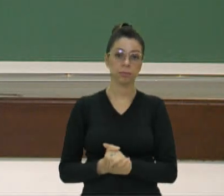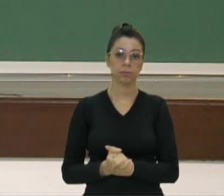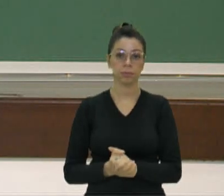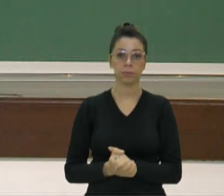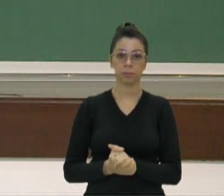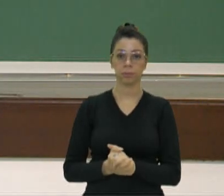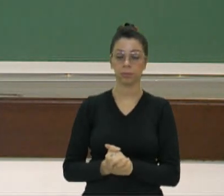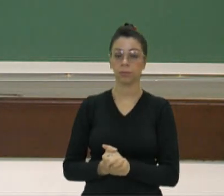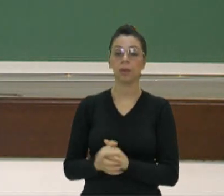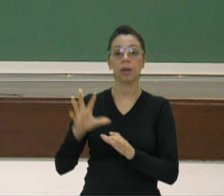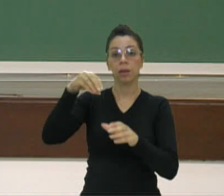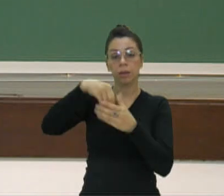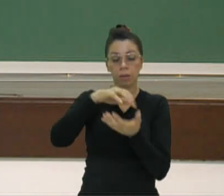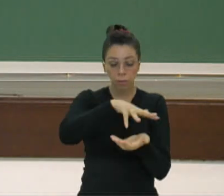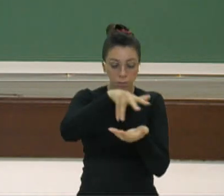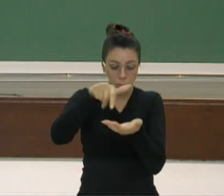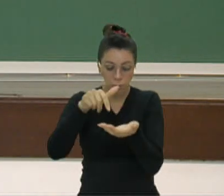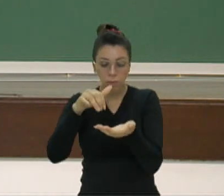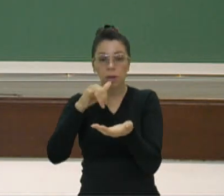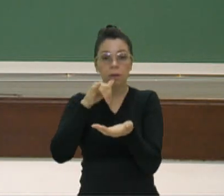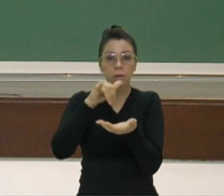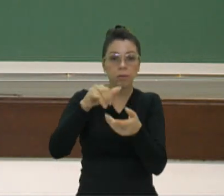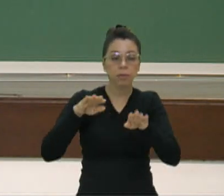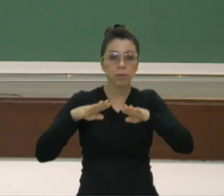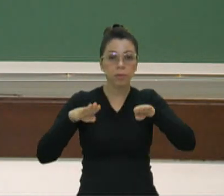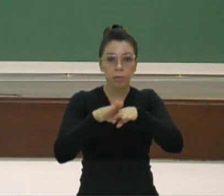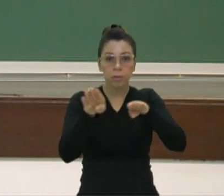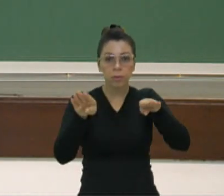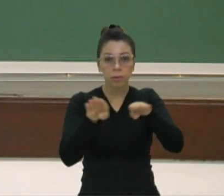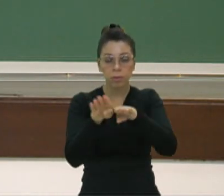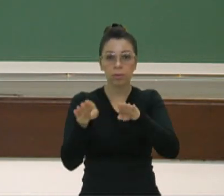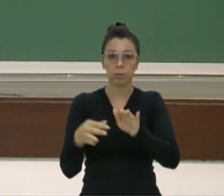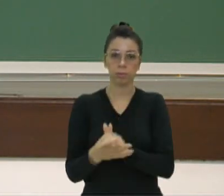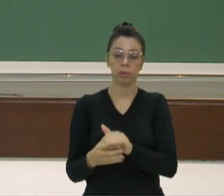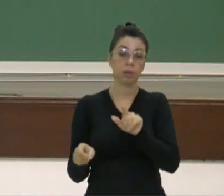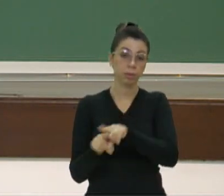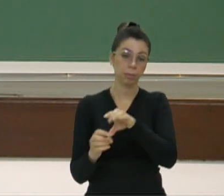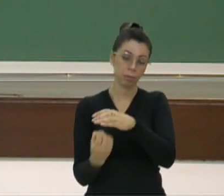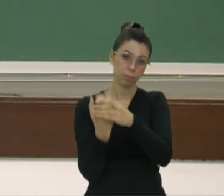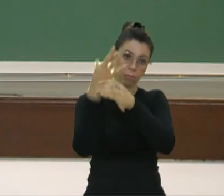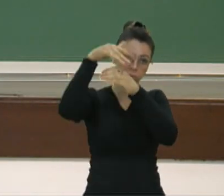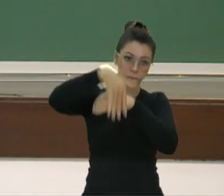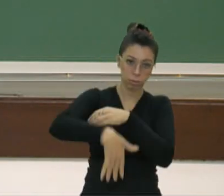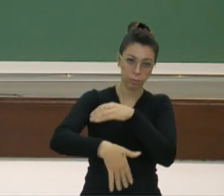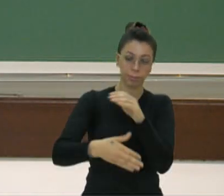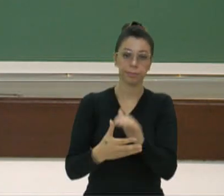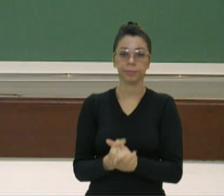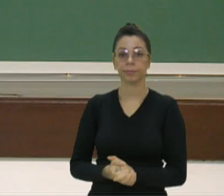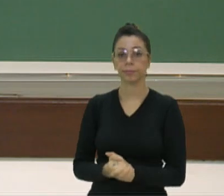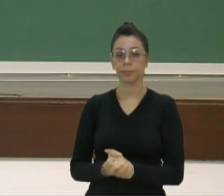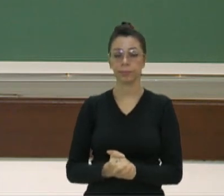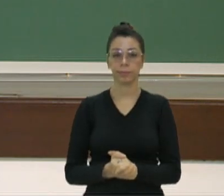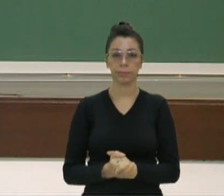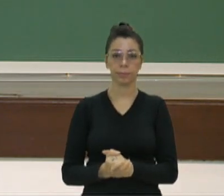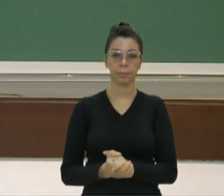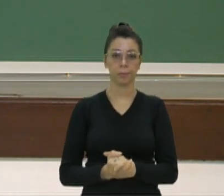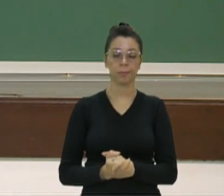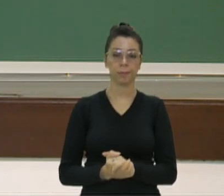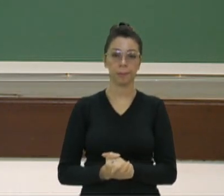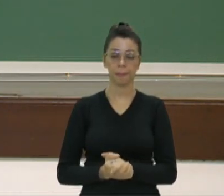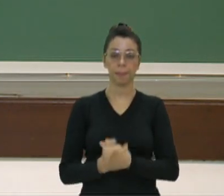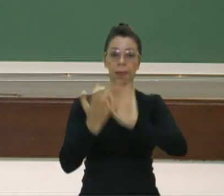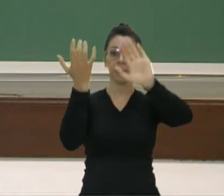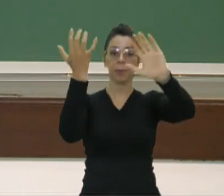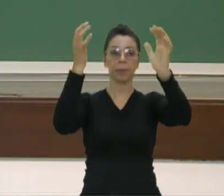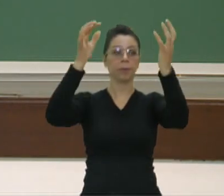no interior do planeta nós vamos ter tectonismo e vulcanismo. Fechou. Passamos para uma próxima etapa. O